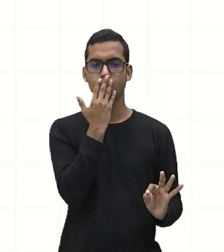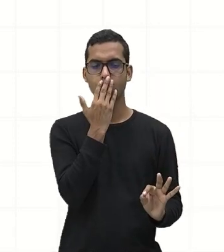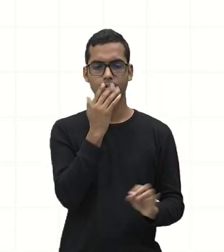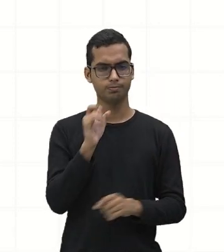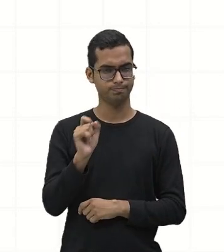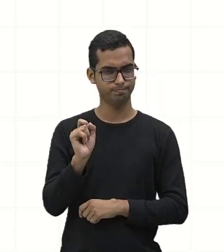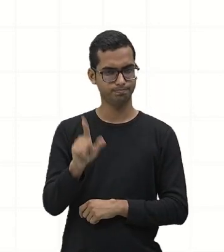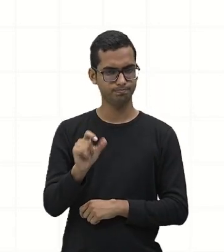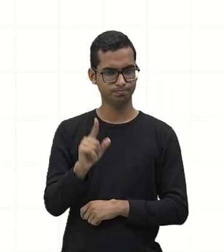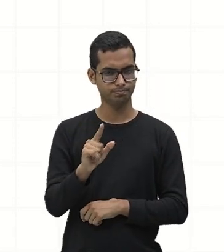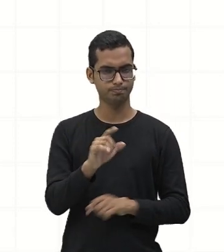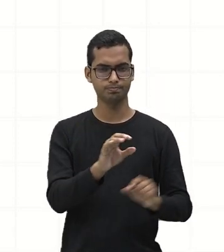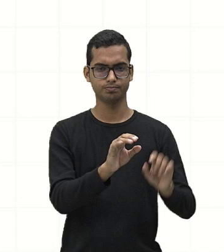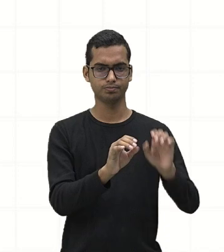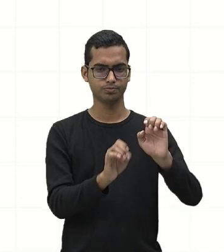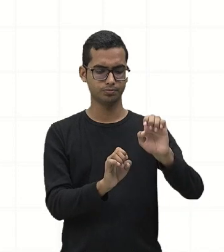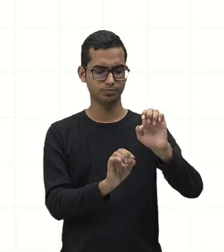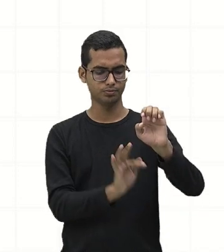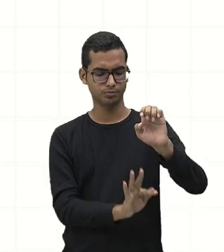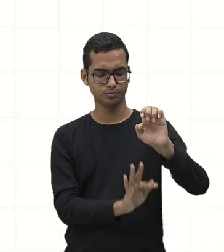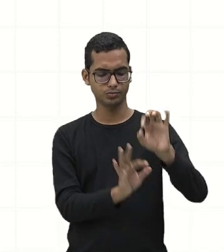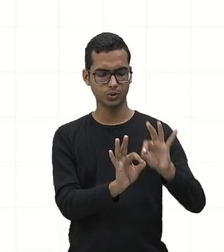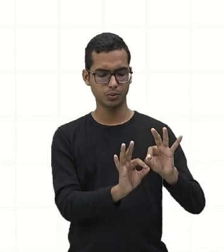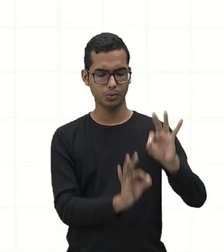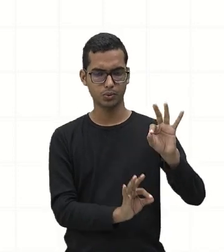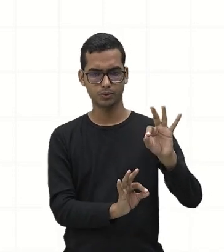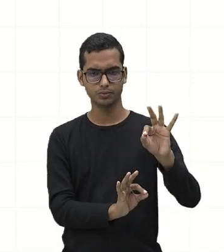escrever em azul. Ou seja,